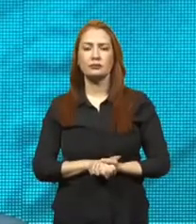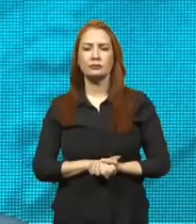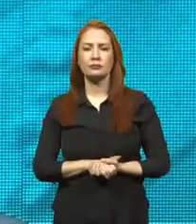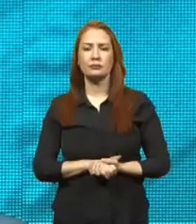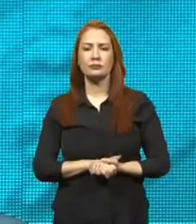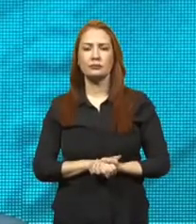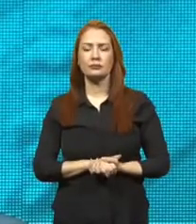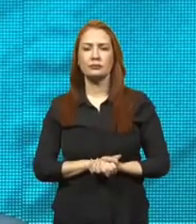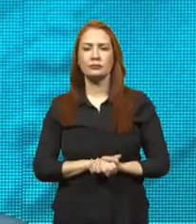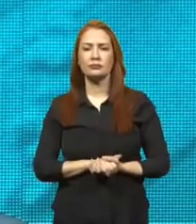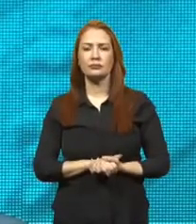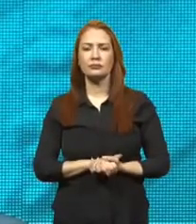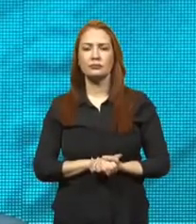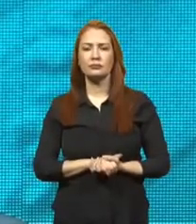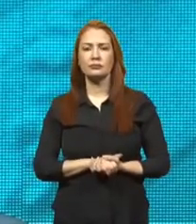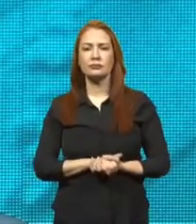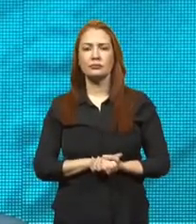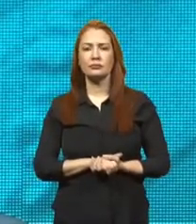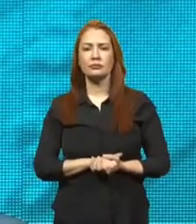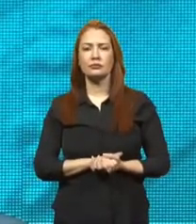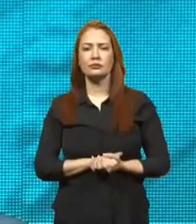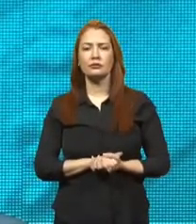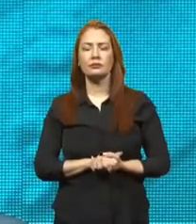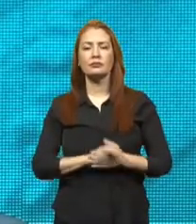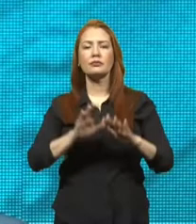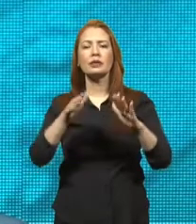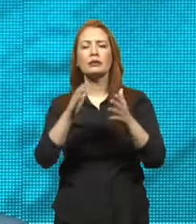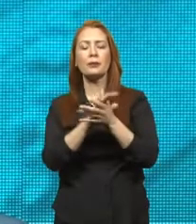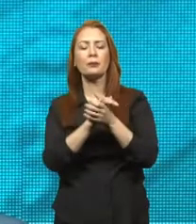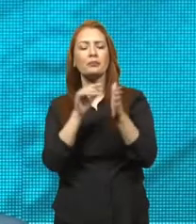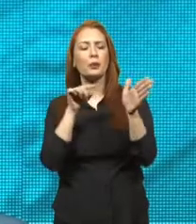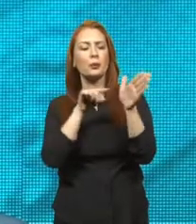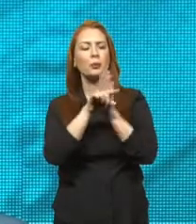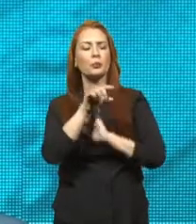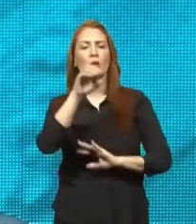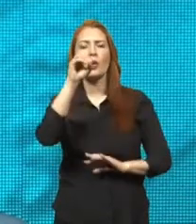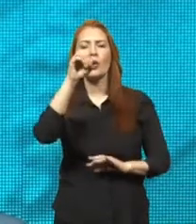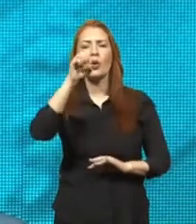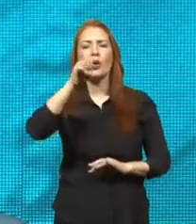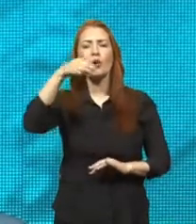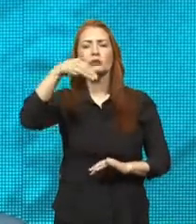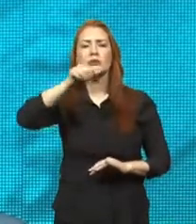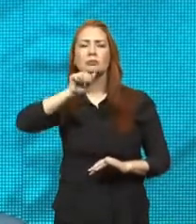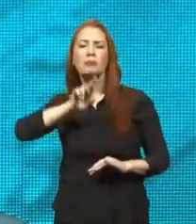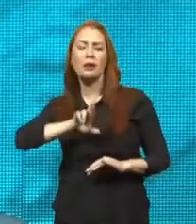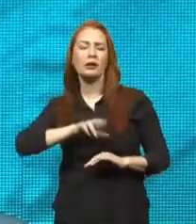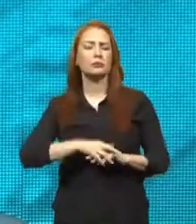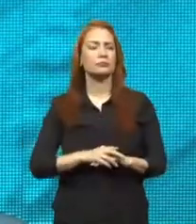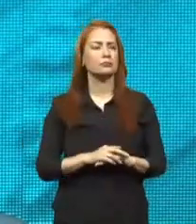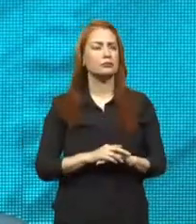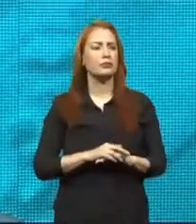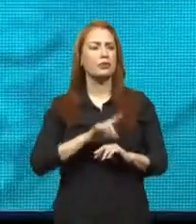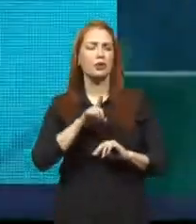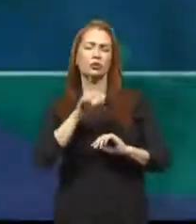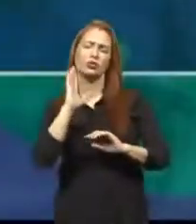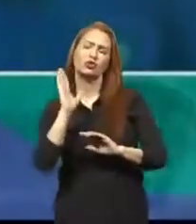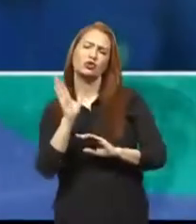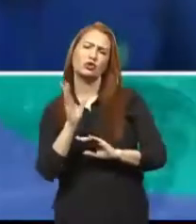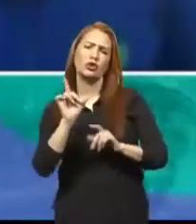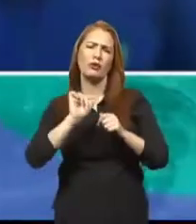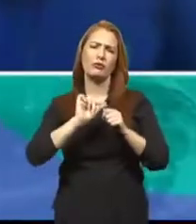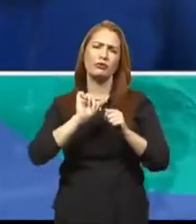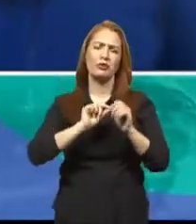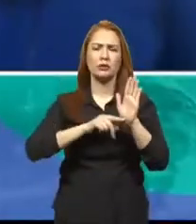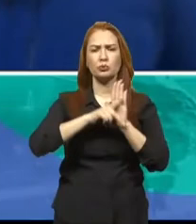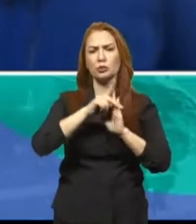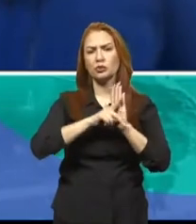gerenciar esse dinheiro. E Osmar, me conta, eu queria ouvir de ti, assim, vocês já fazem projetos hoje, né? Como é que é isso?